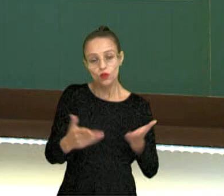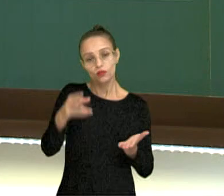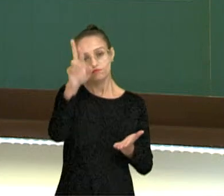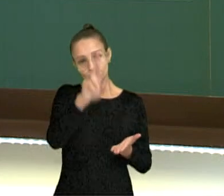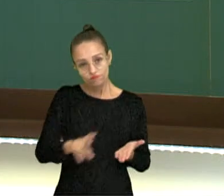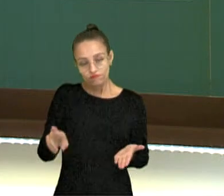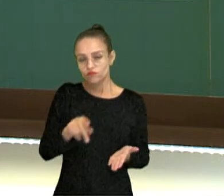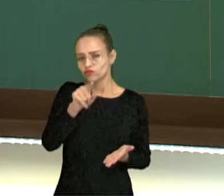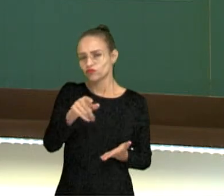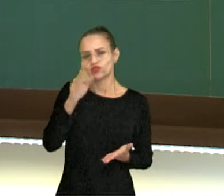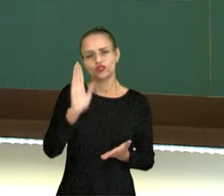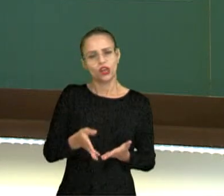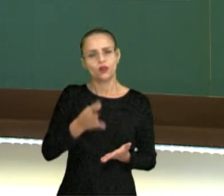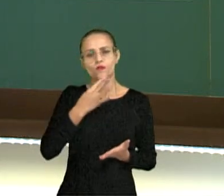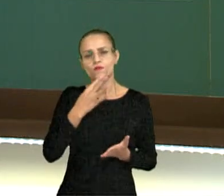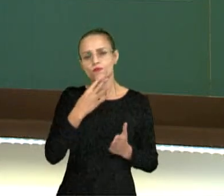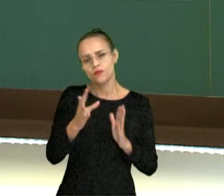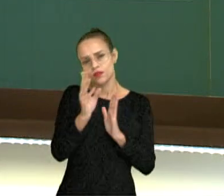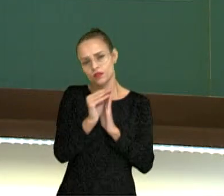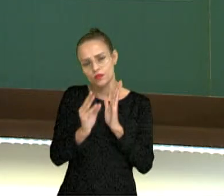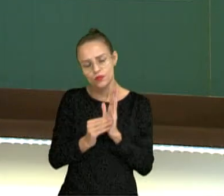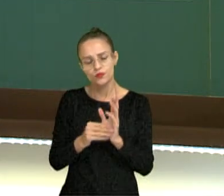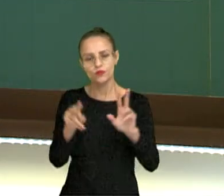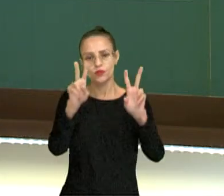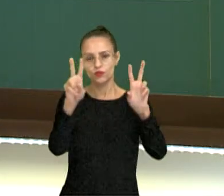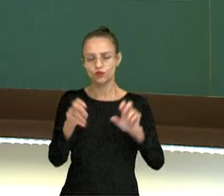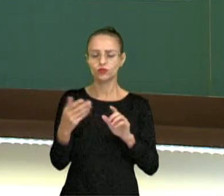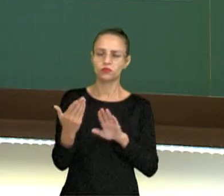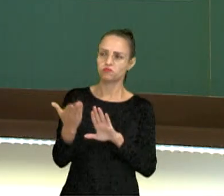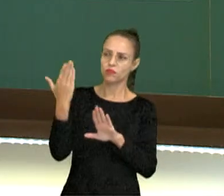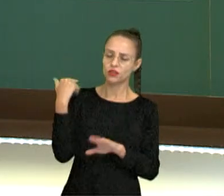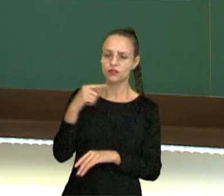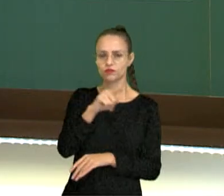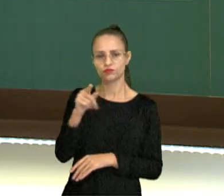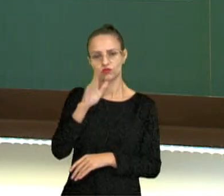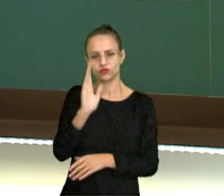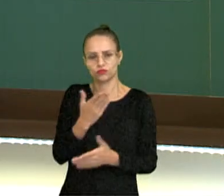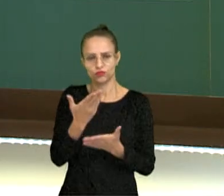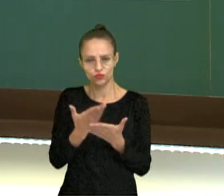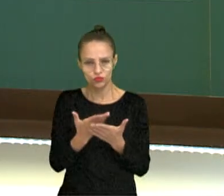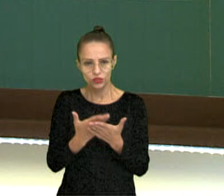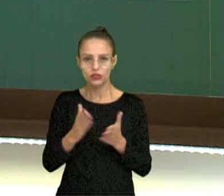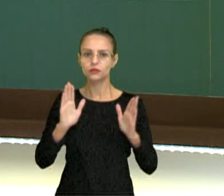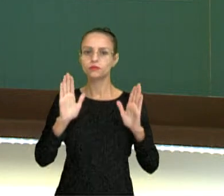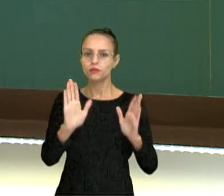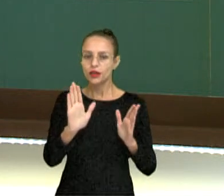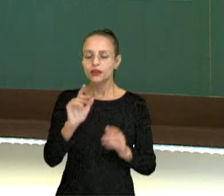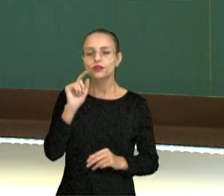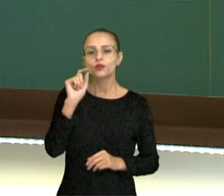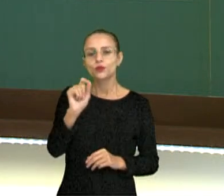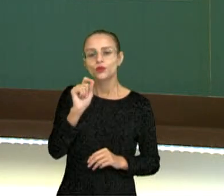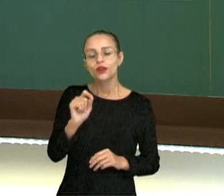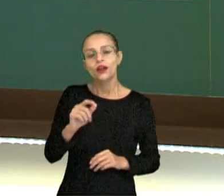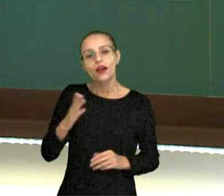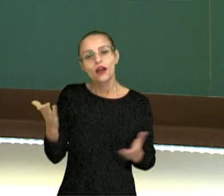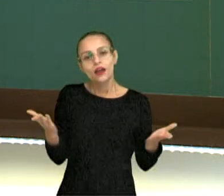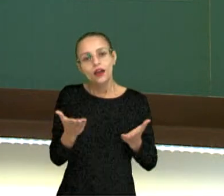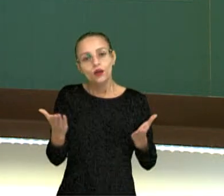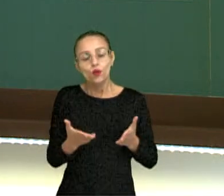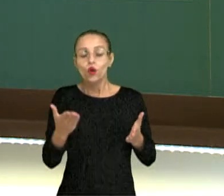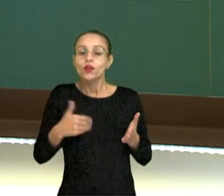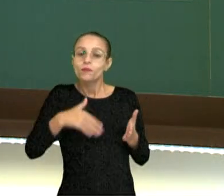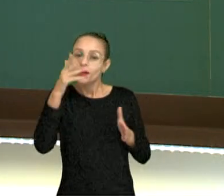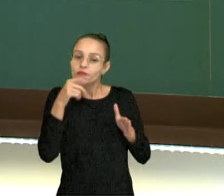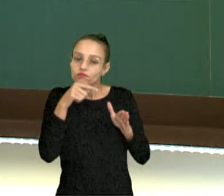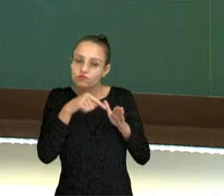vocês já conhecem, que vocês já estudaram em algum momento da vida de vocês. Só que nós vamos